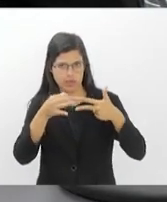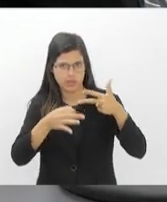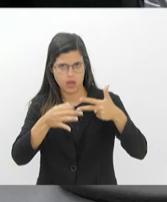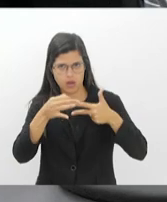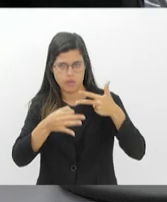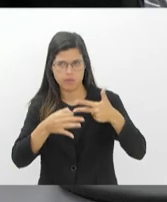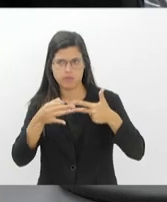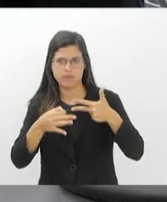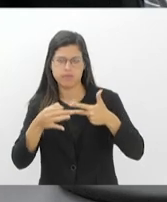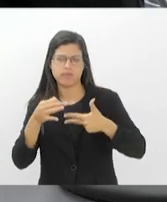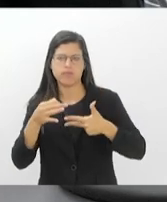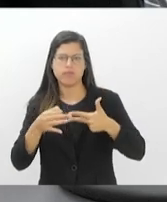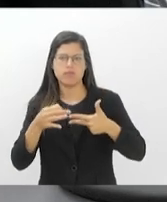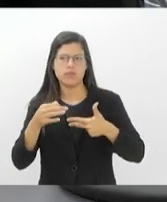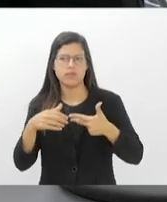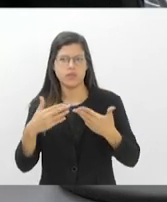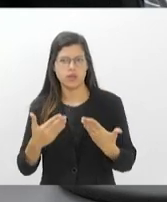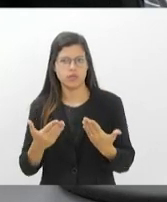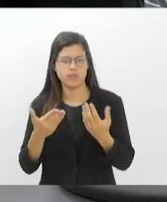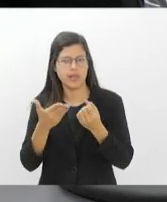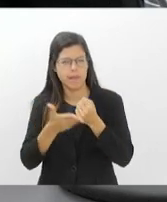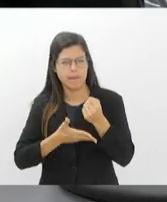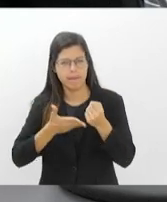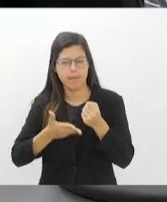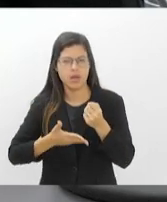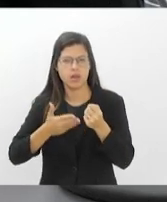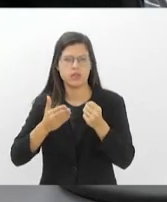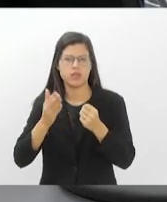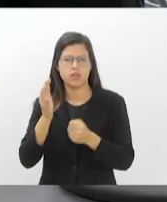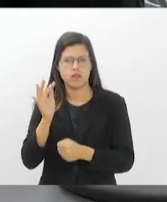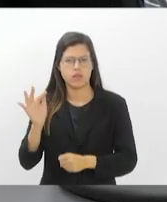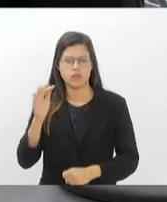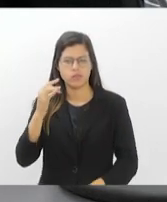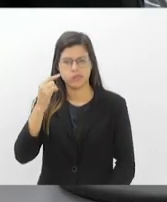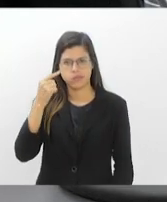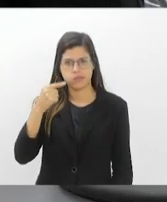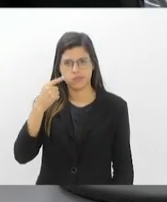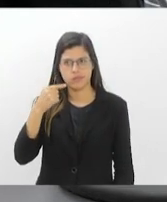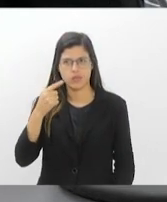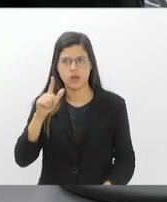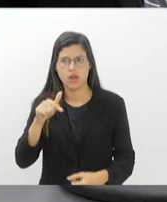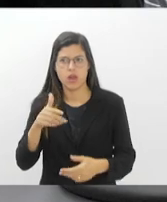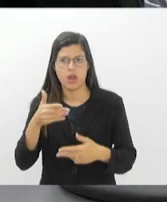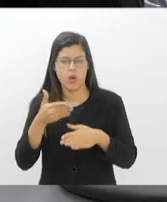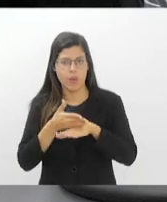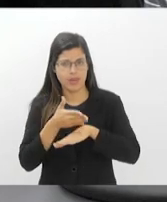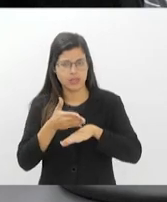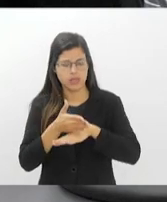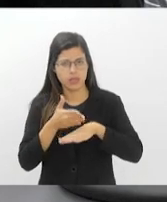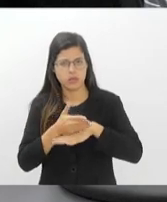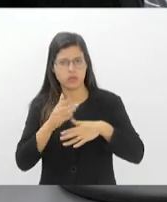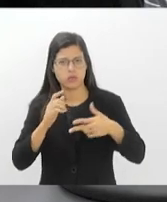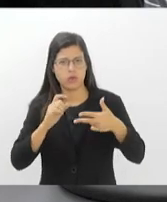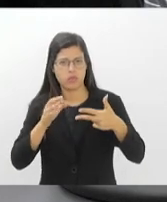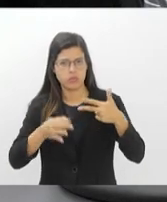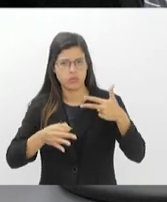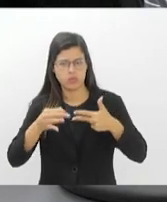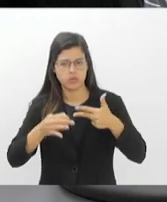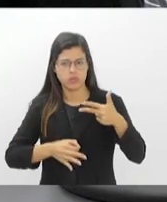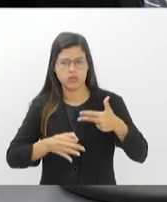começa nos primórdios da faculdade de Direito, que é o acesso ao judiciário. É a forma mais democrática de